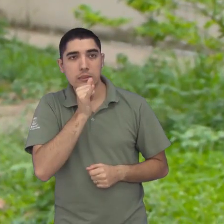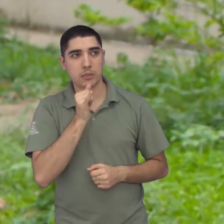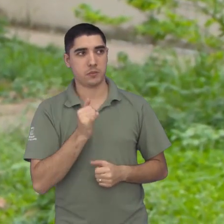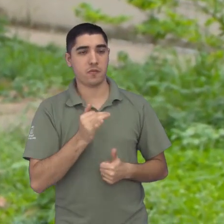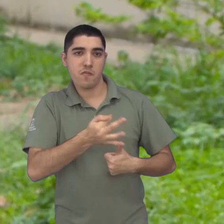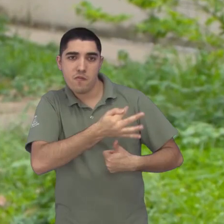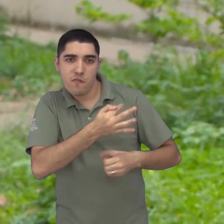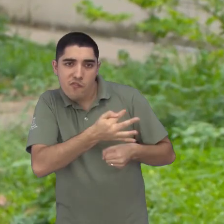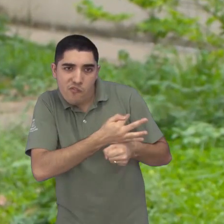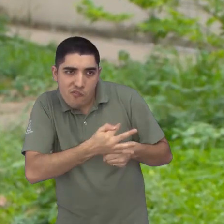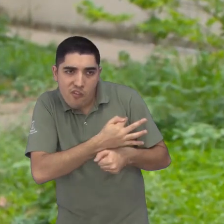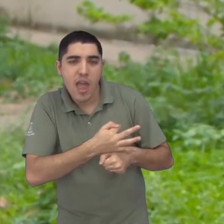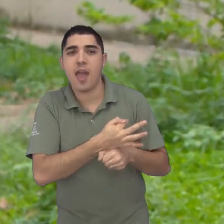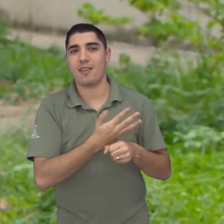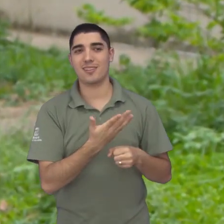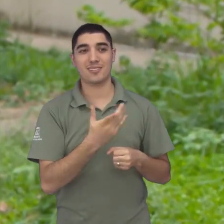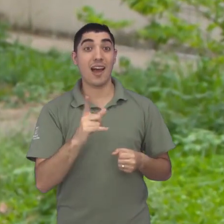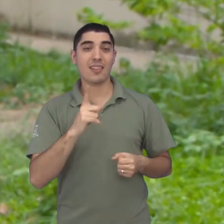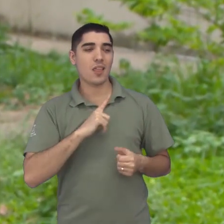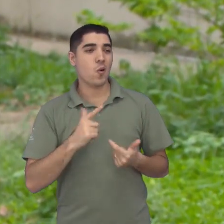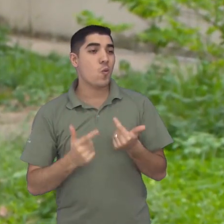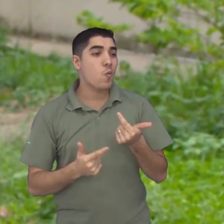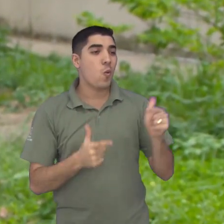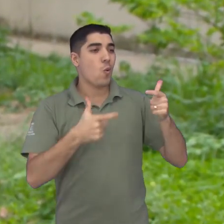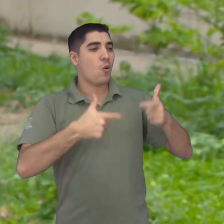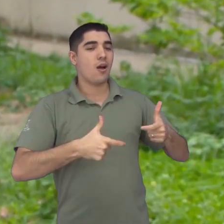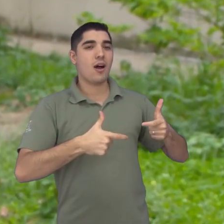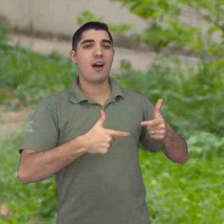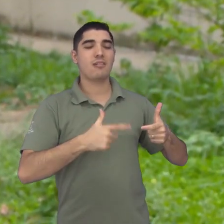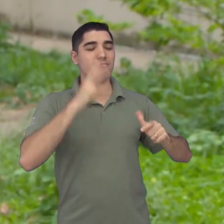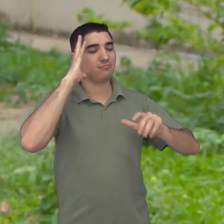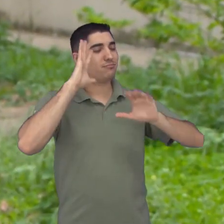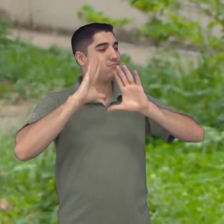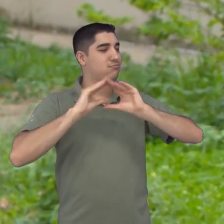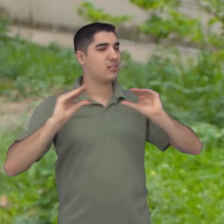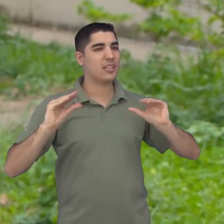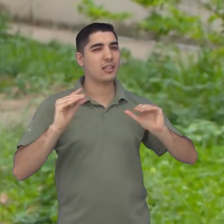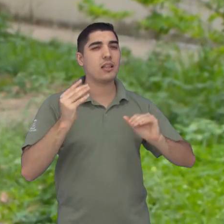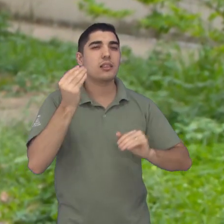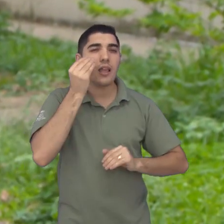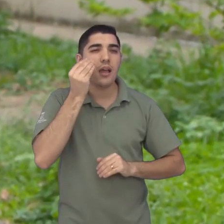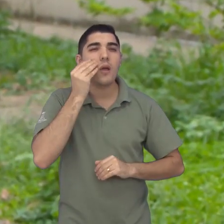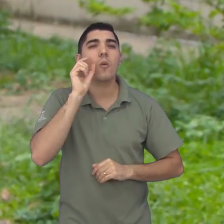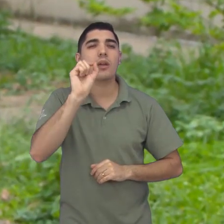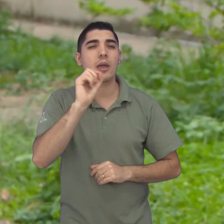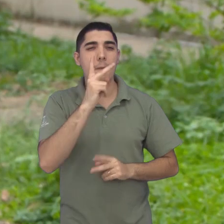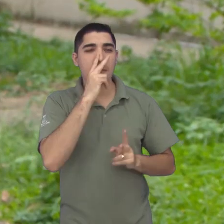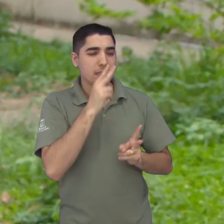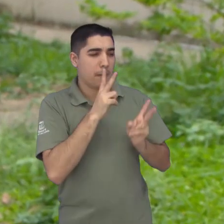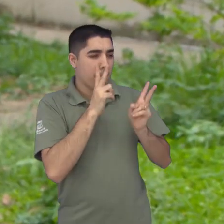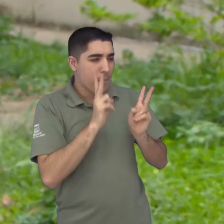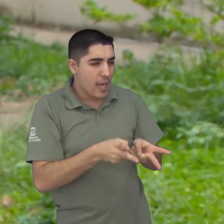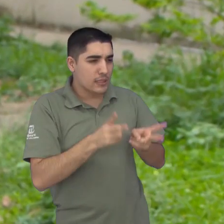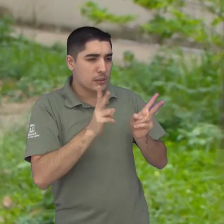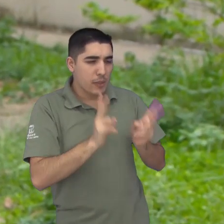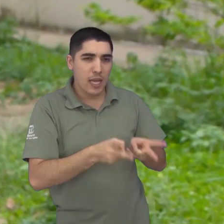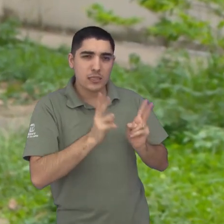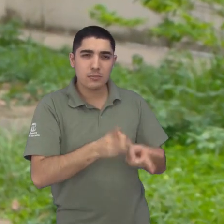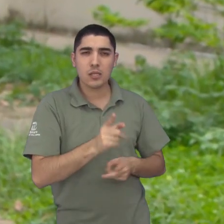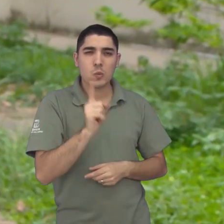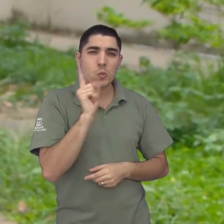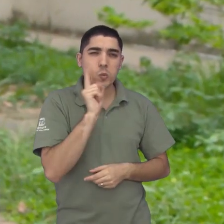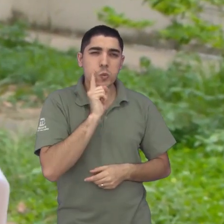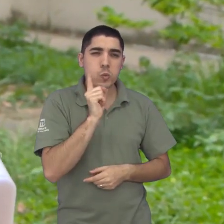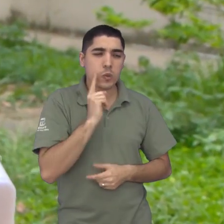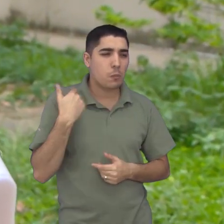férias, é um novo cenário, é tentar não trazer os hábitos que a gente tem no dia a dia, na rotina.